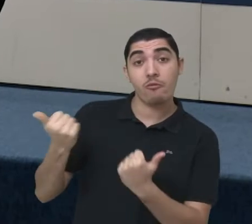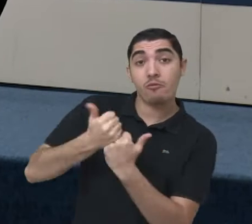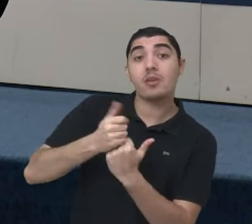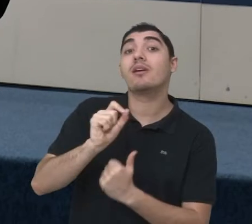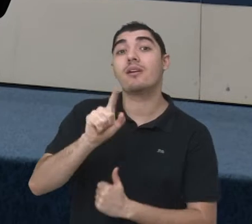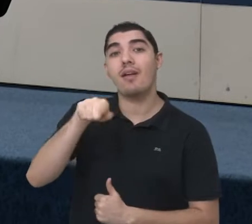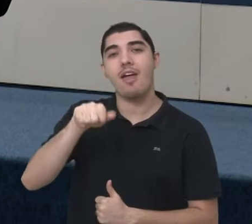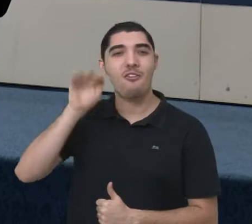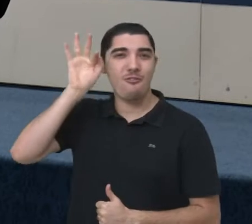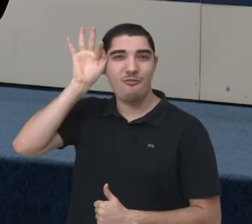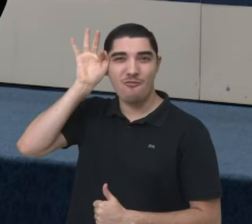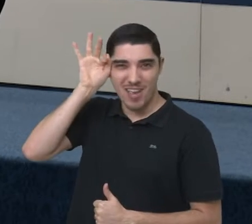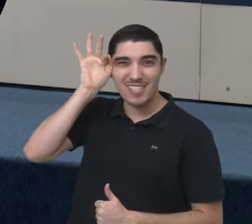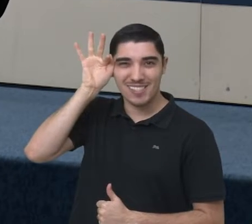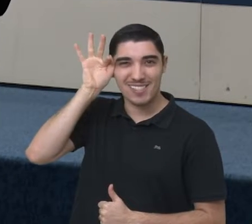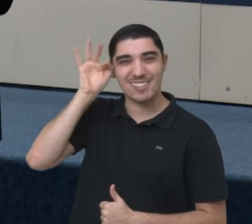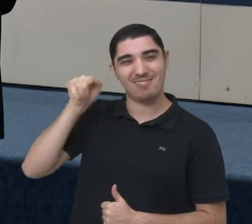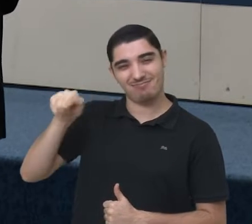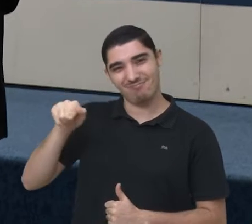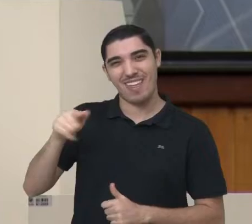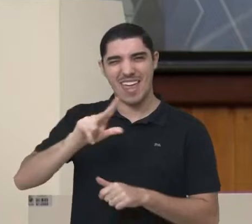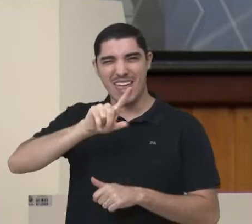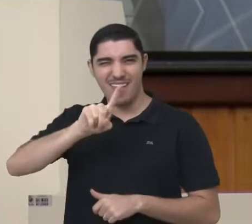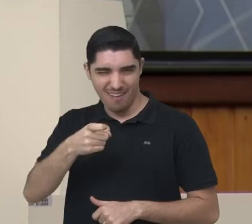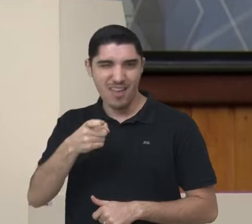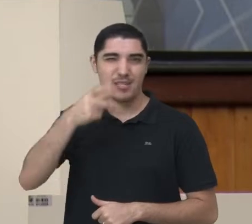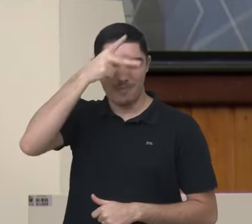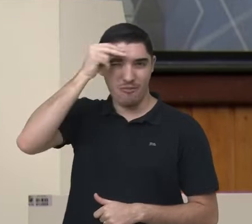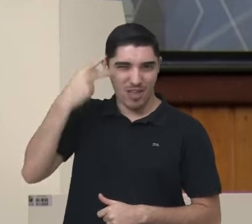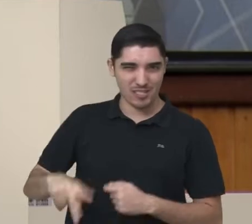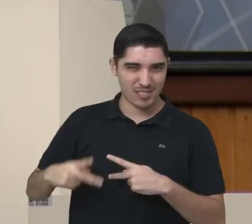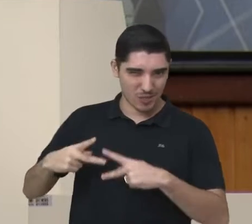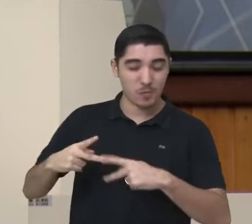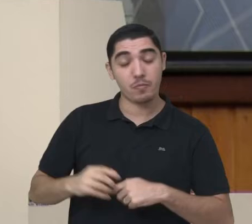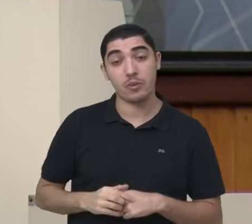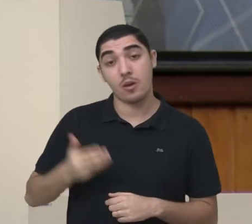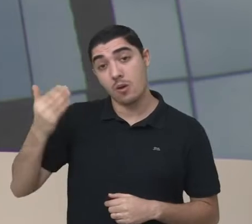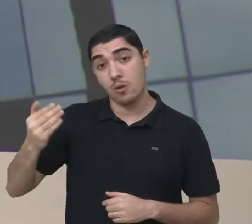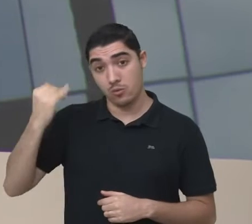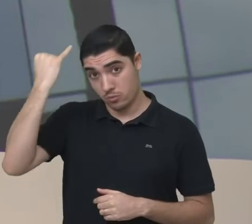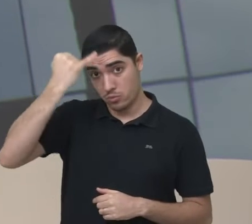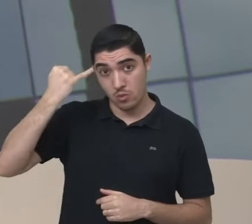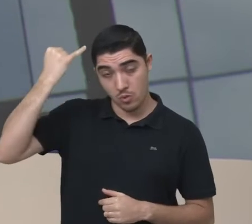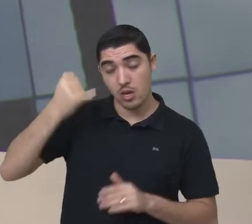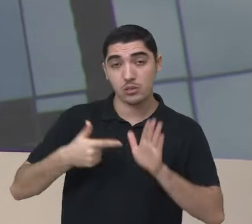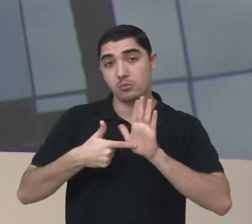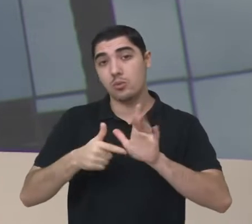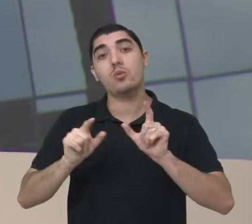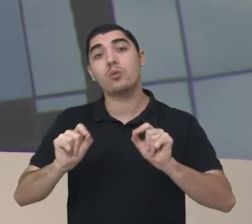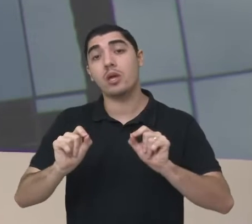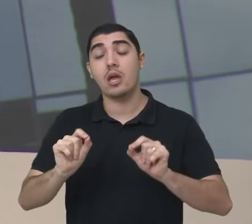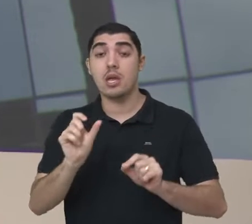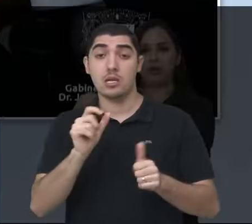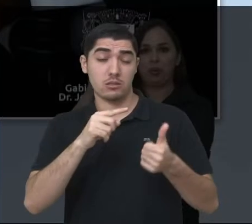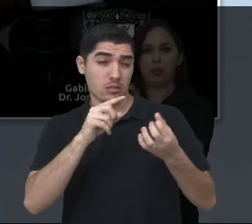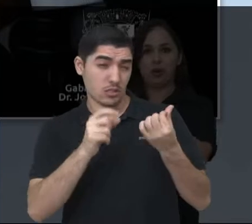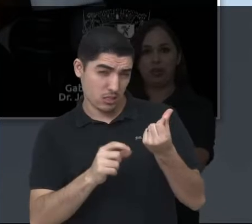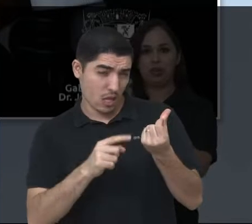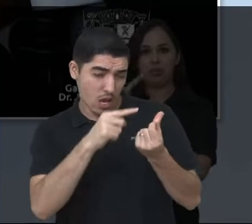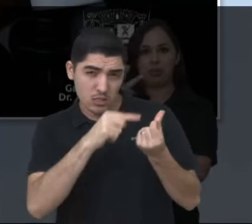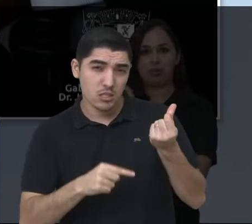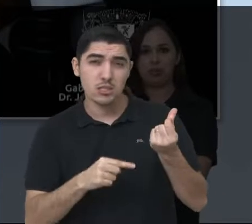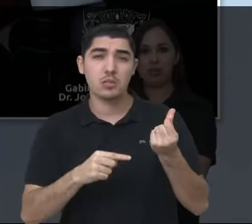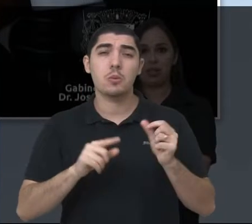o ex-prefeito de São José, Felício Ramute. O vereador Dr. José Cláudio apontou razões que, segundo ele, levaram à derrota do